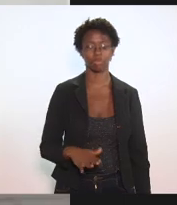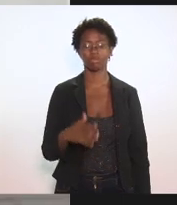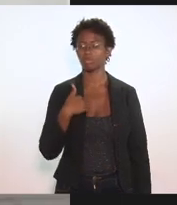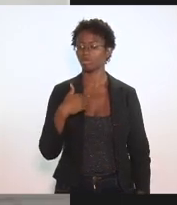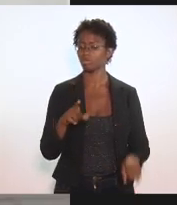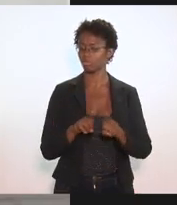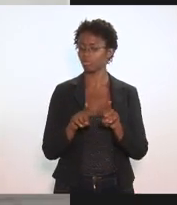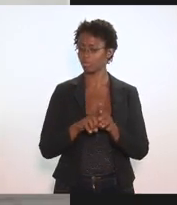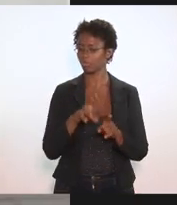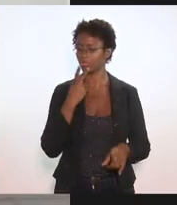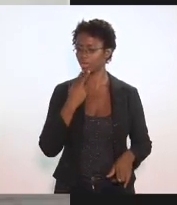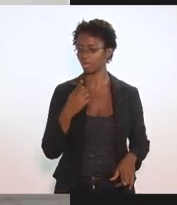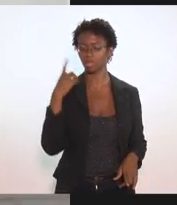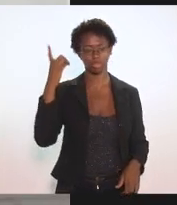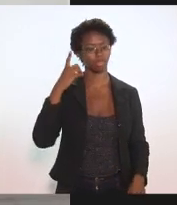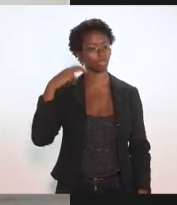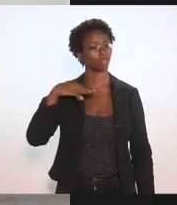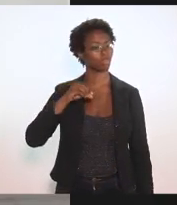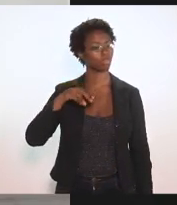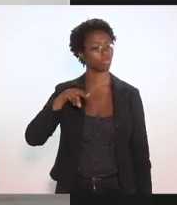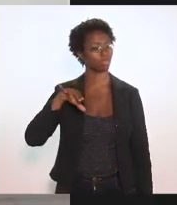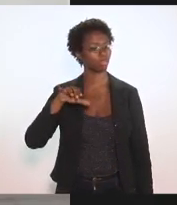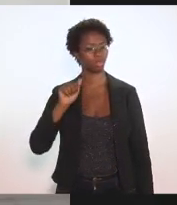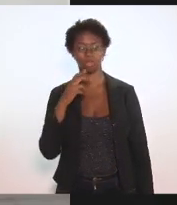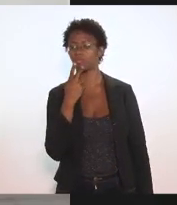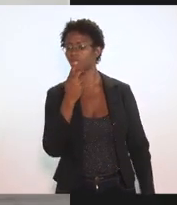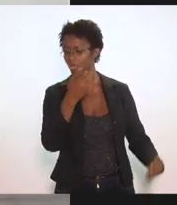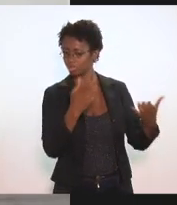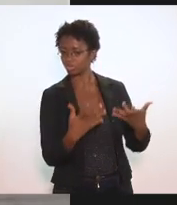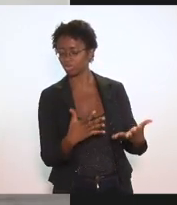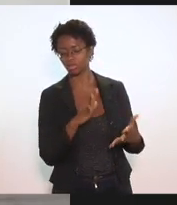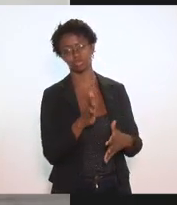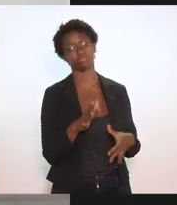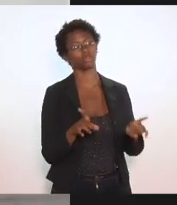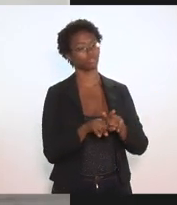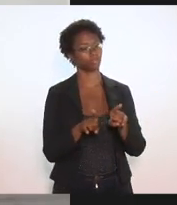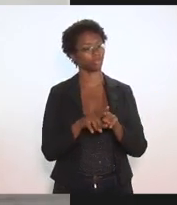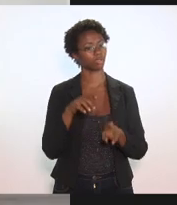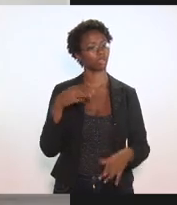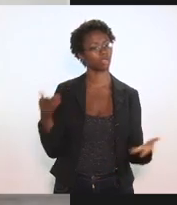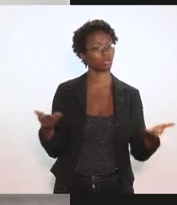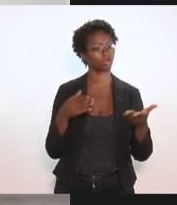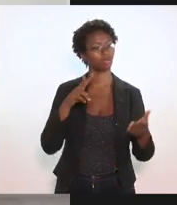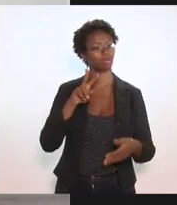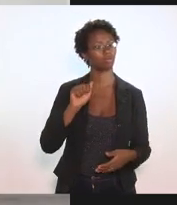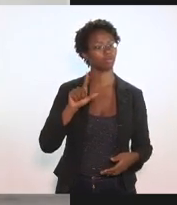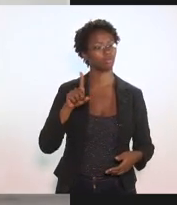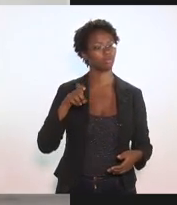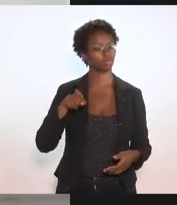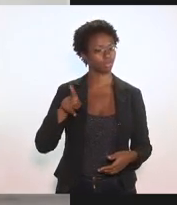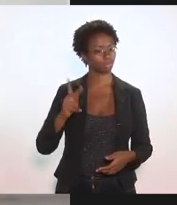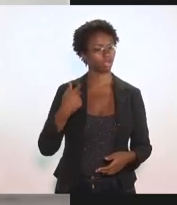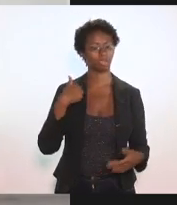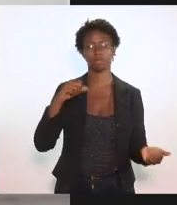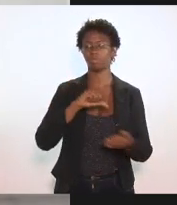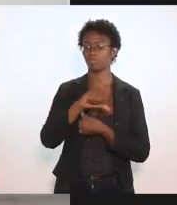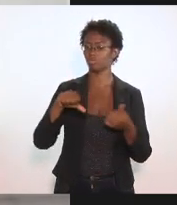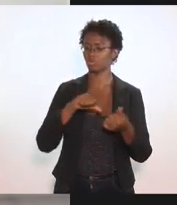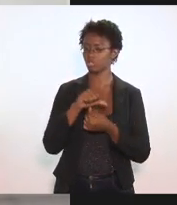inconsistência, deputada Mônica nos explicou aqui, e agora deputado Valdec, então gostaria de mudar o voto